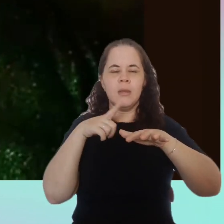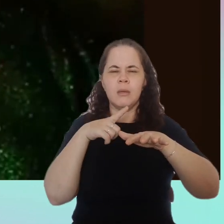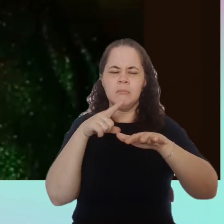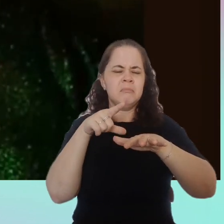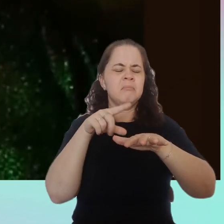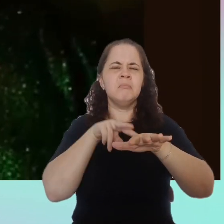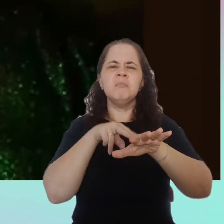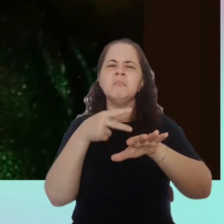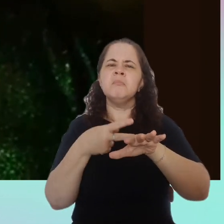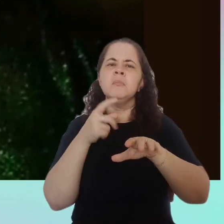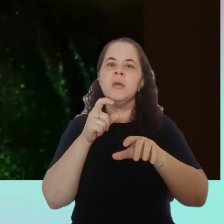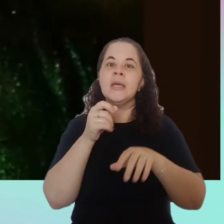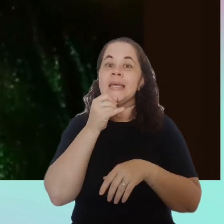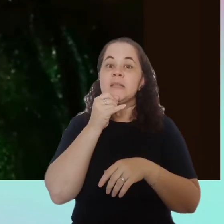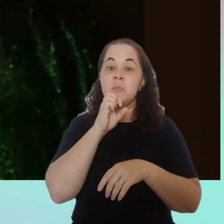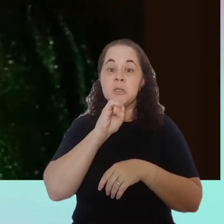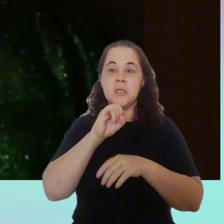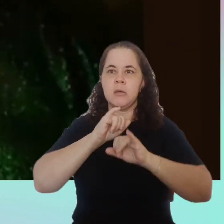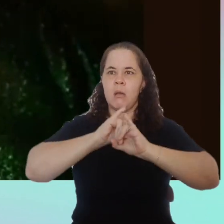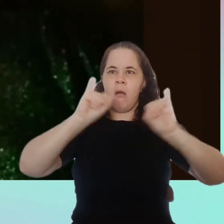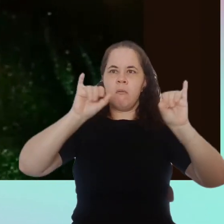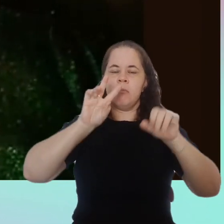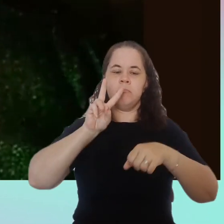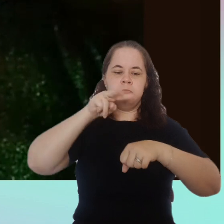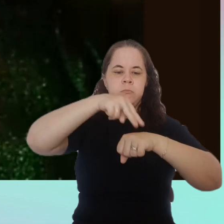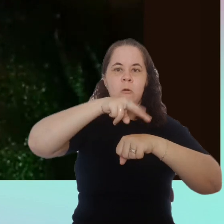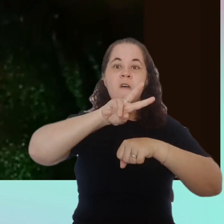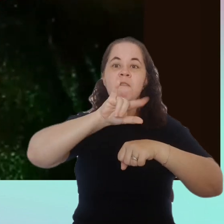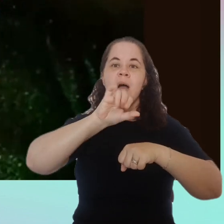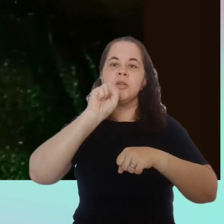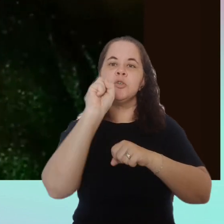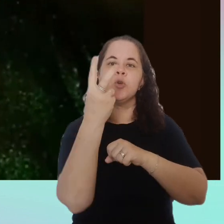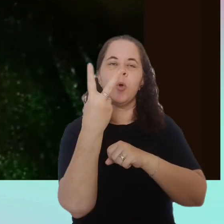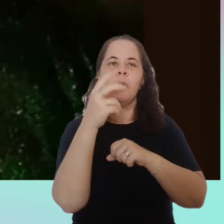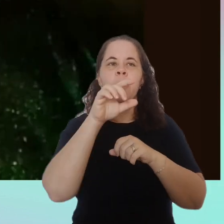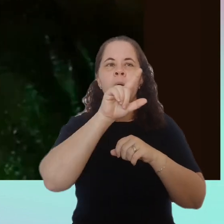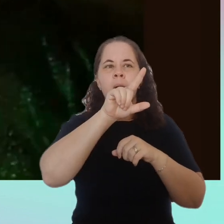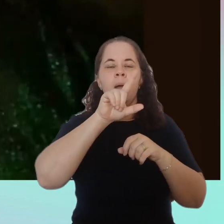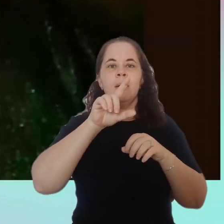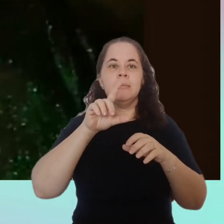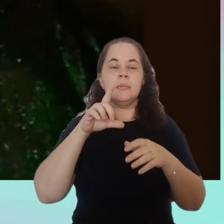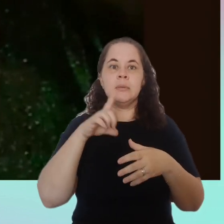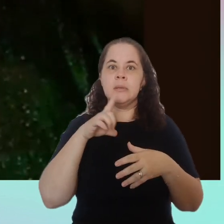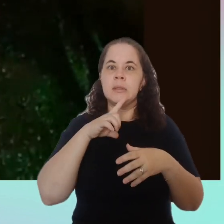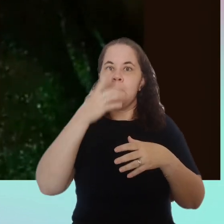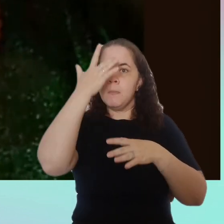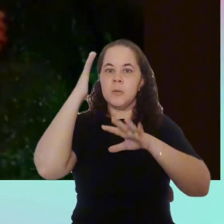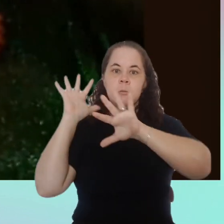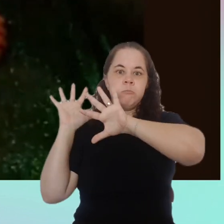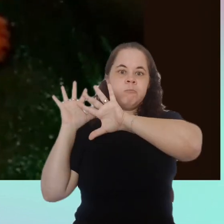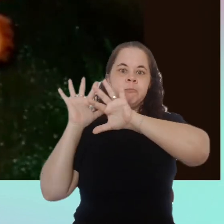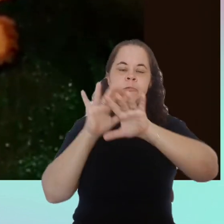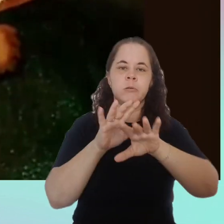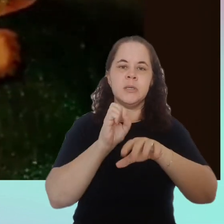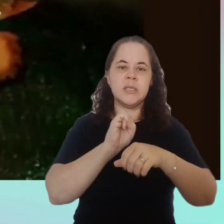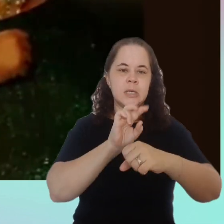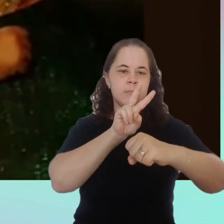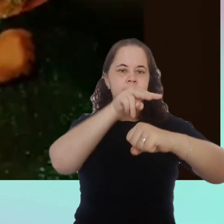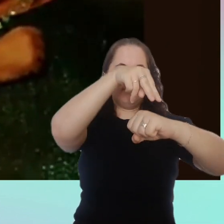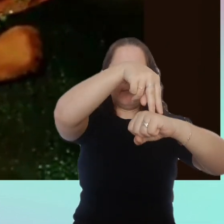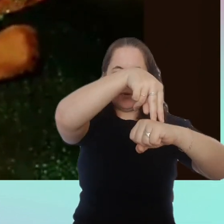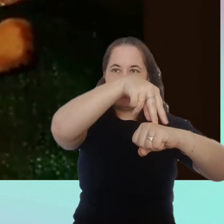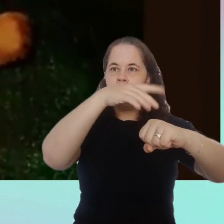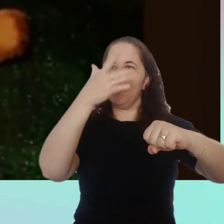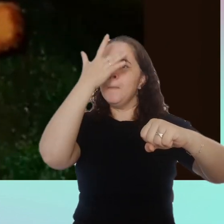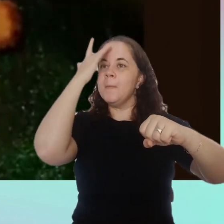é que aonde ela dissesse que ia fazer o show, ela tinha um público. Então as pessoas iam para ver a Condessa fazendo o show. Então isso